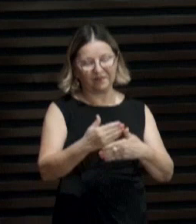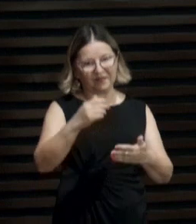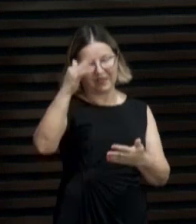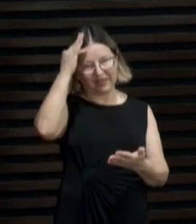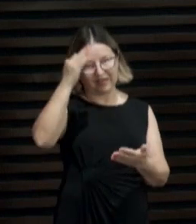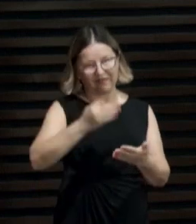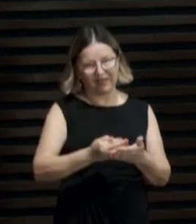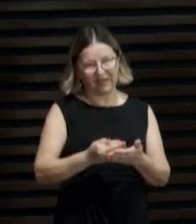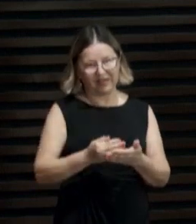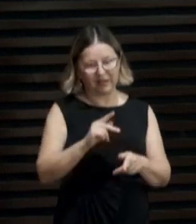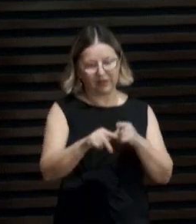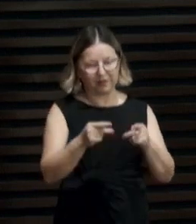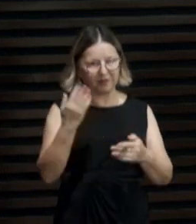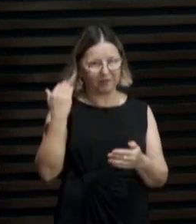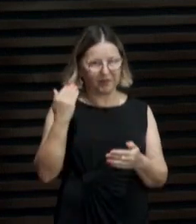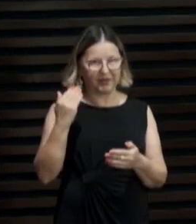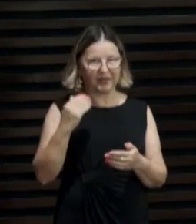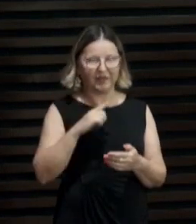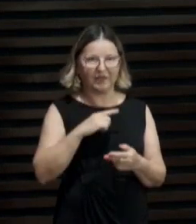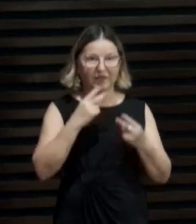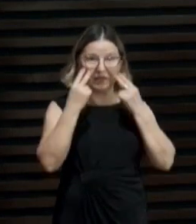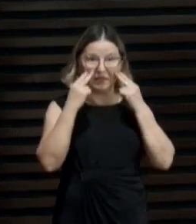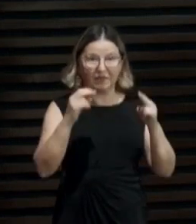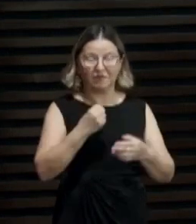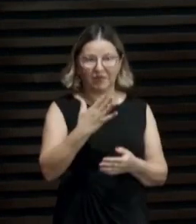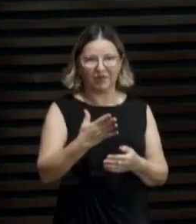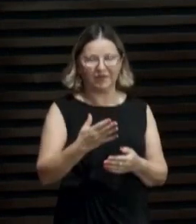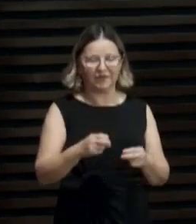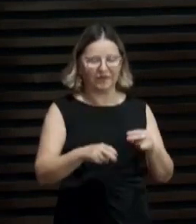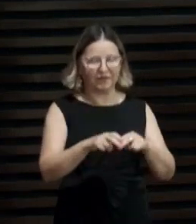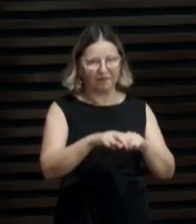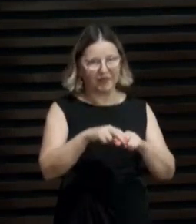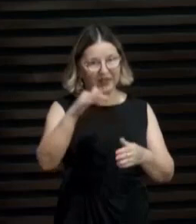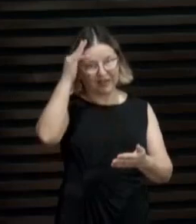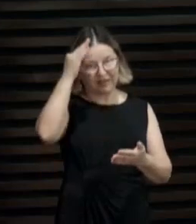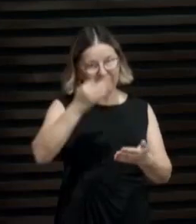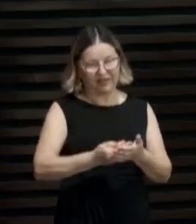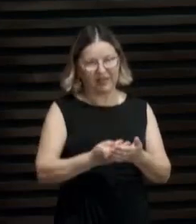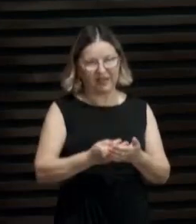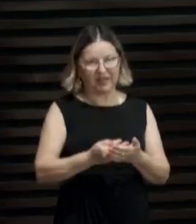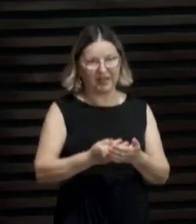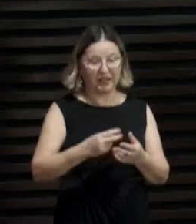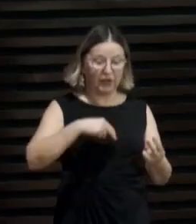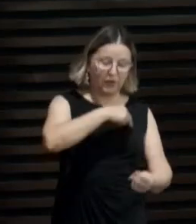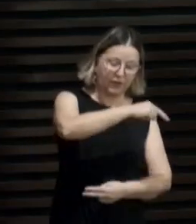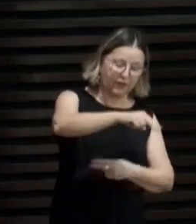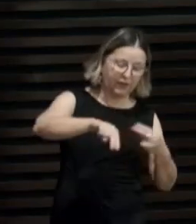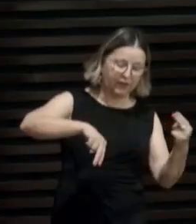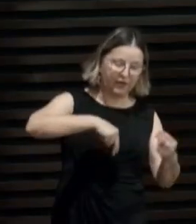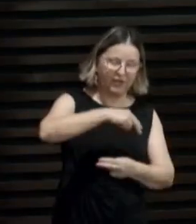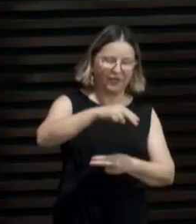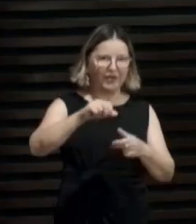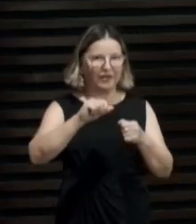antigos obtiveram um bom testemunho. Pela fé, entendemos que foi o universo formado pela palavra de